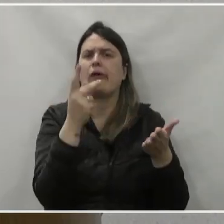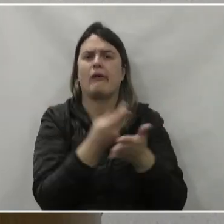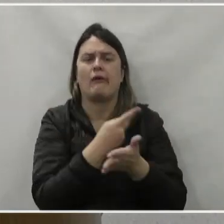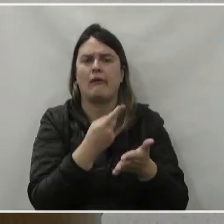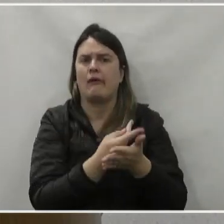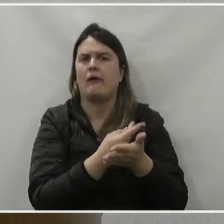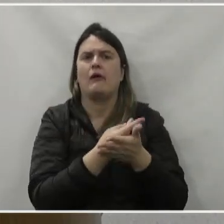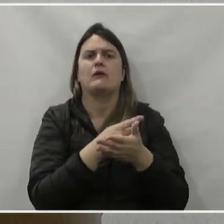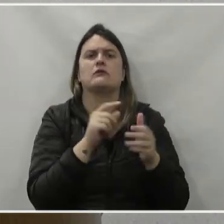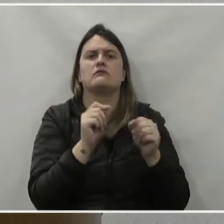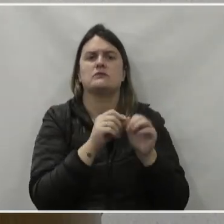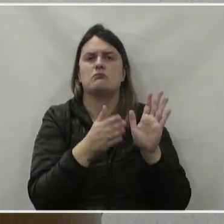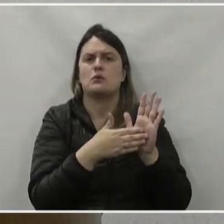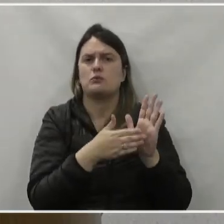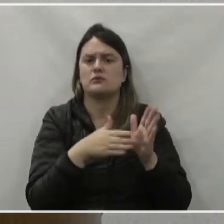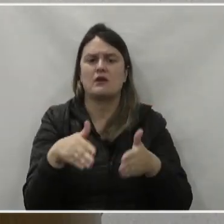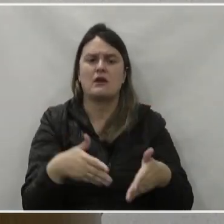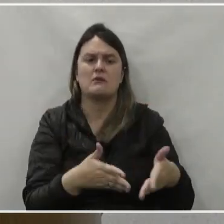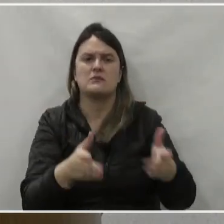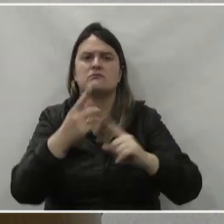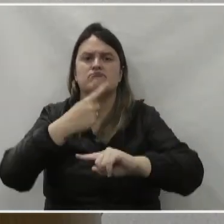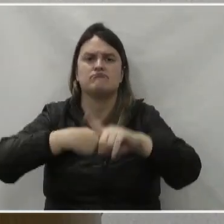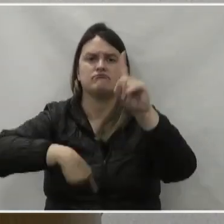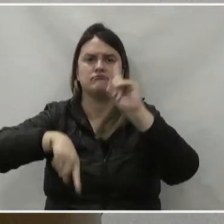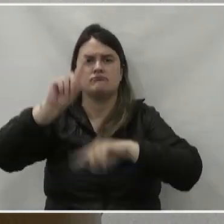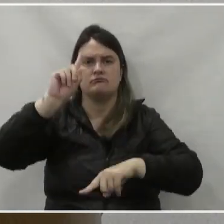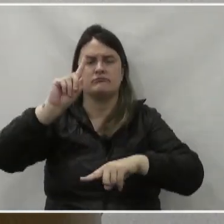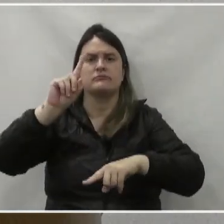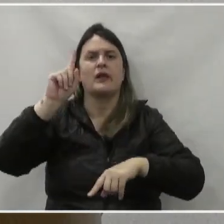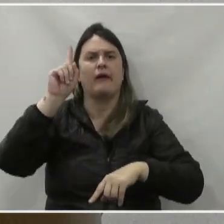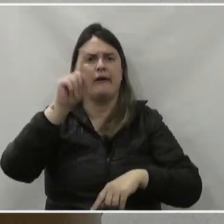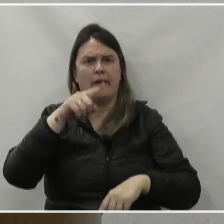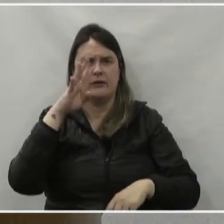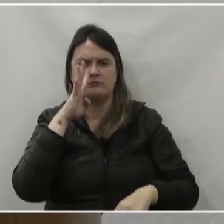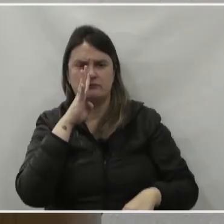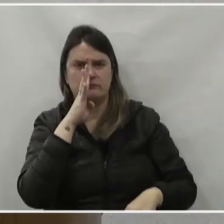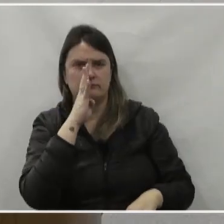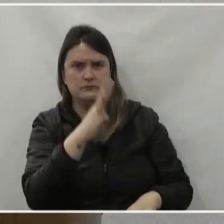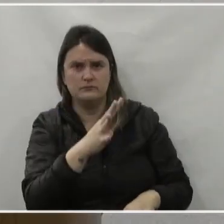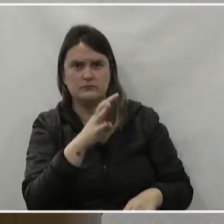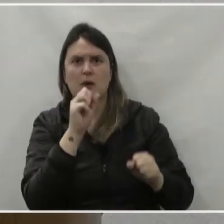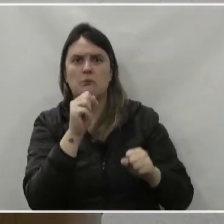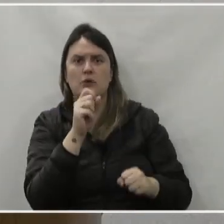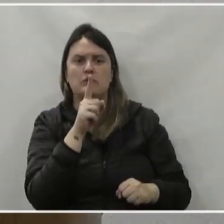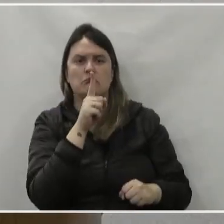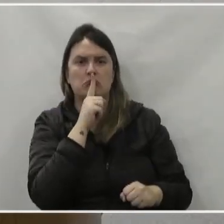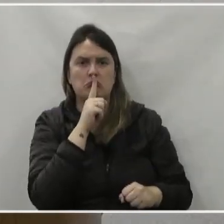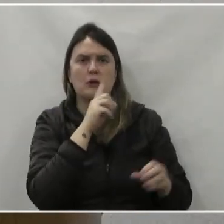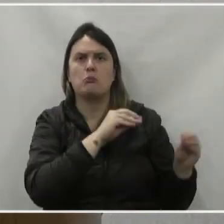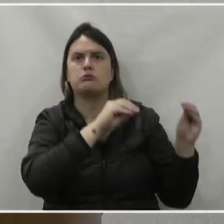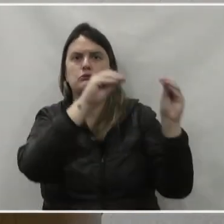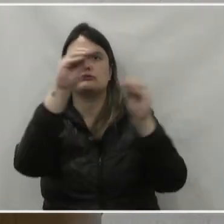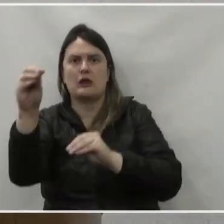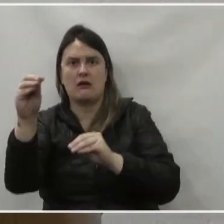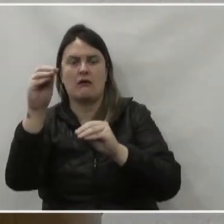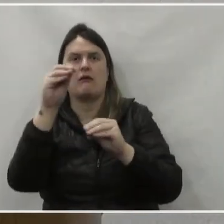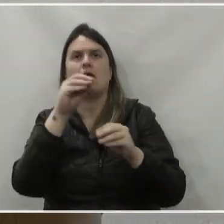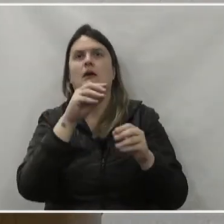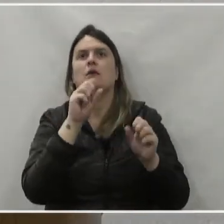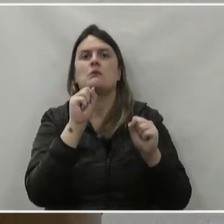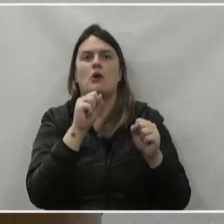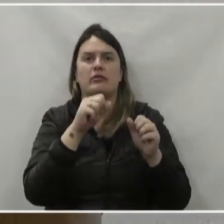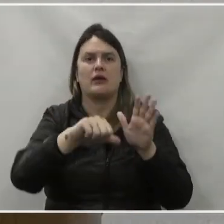estruturais e propõe caminhos de transformação, torna-se alvo. Pode ser silenciado, transferido